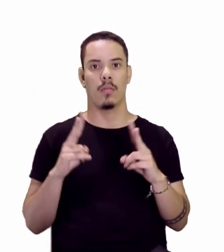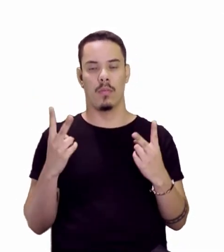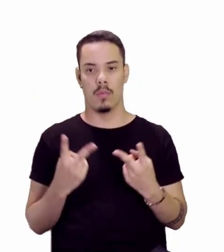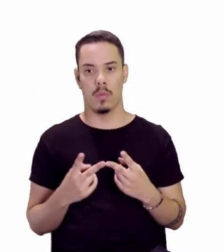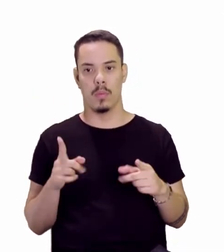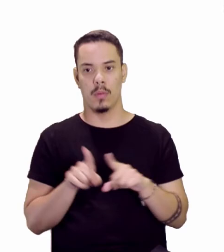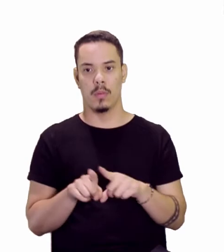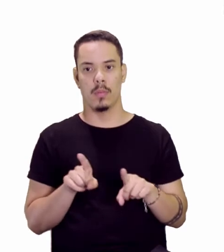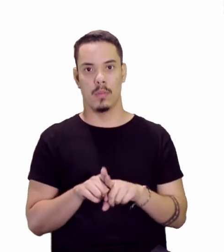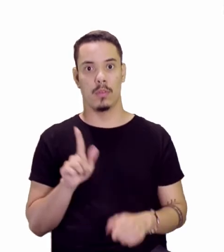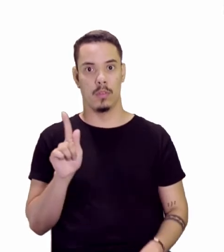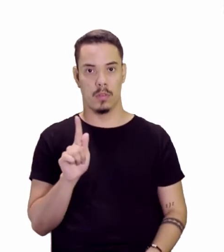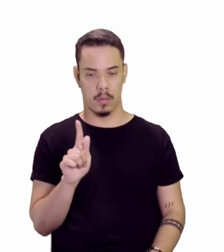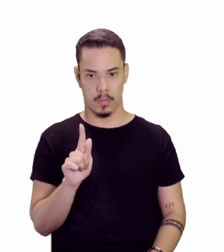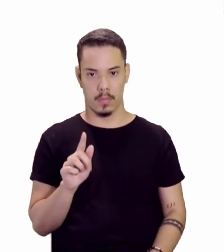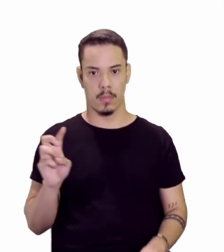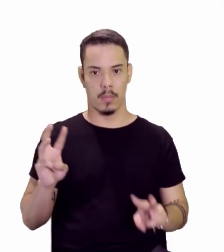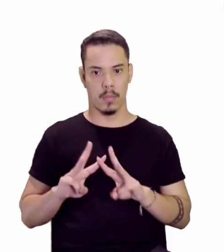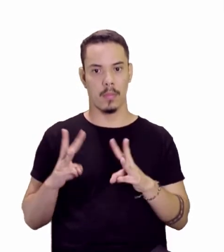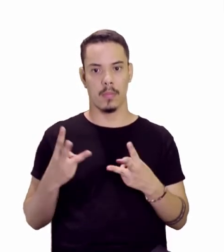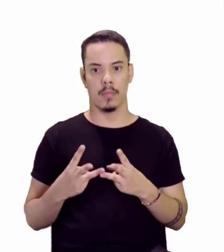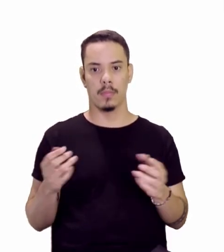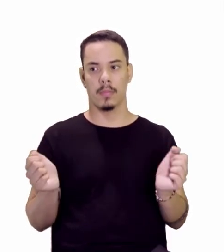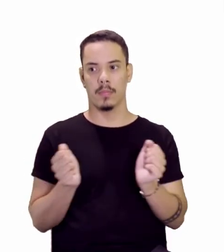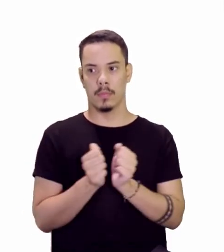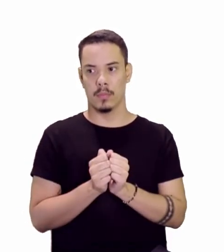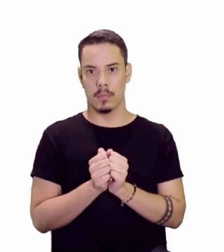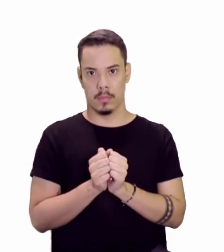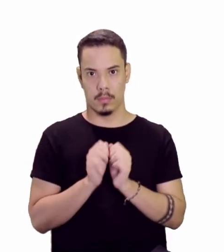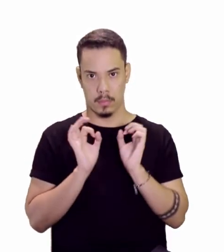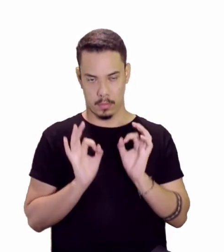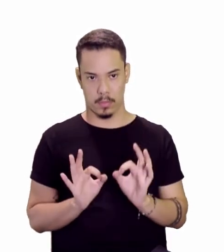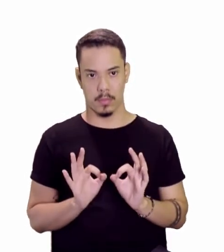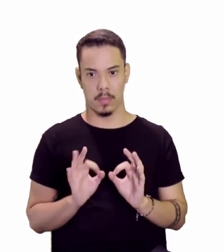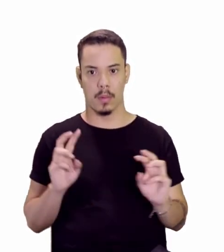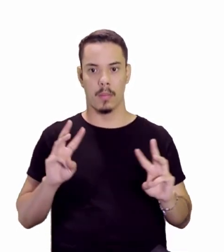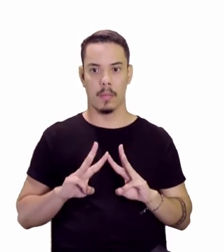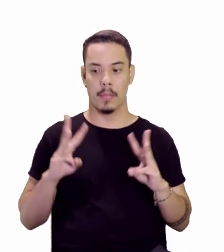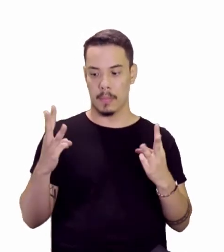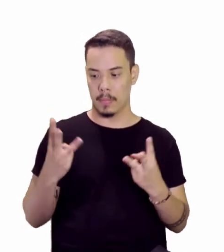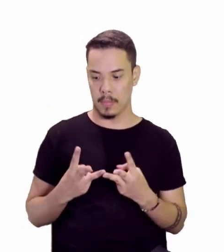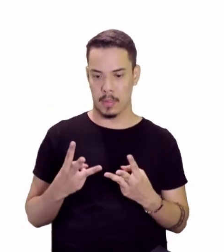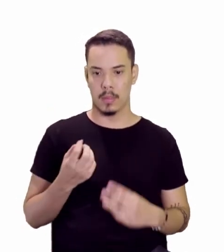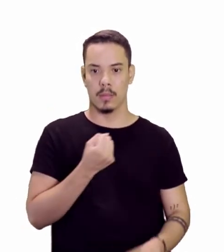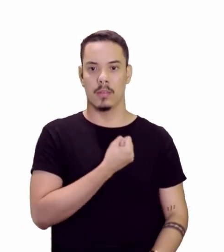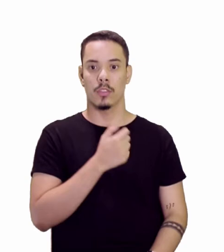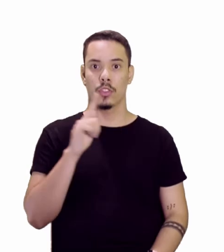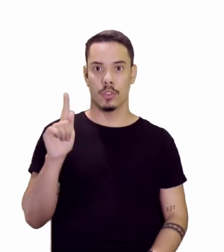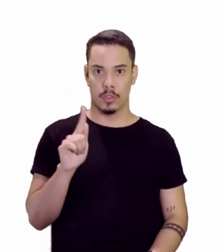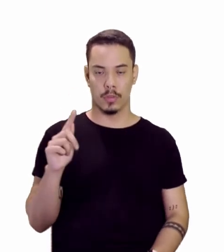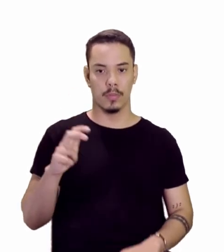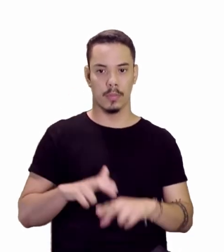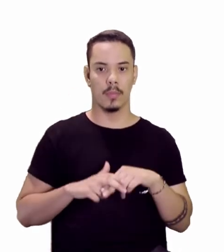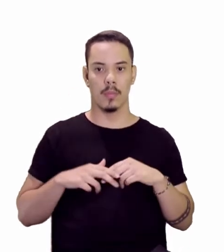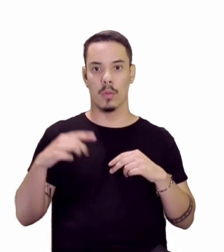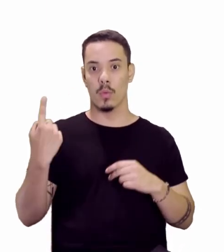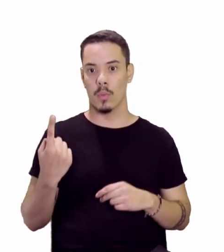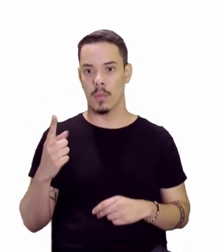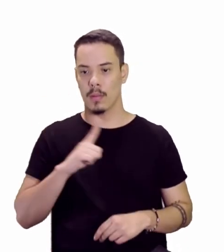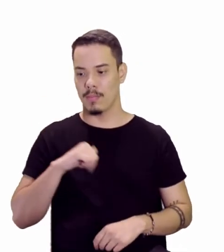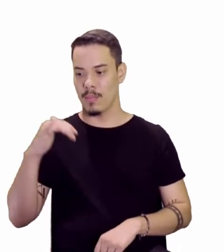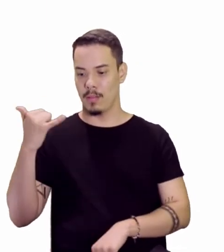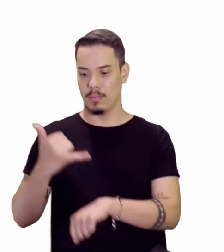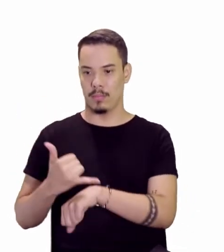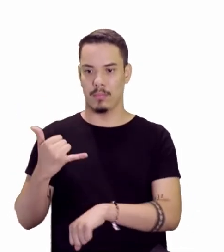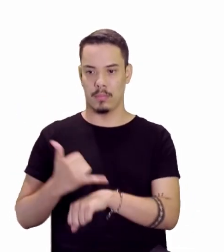do valor de G. E a massa é a relação da densidade com o volume. Massa do corpo, valor de G. Justamente. Então, na maciça tem mais metal, claro